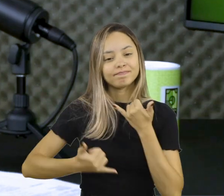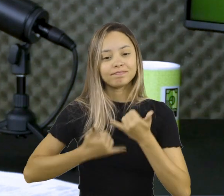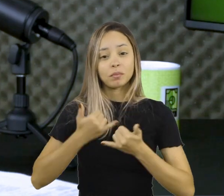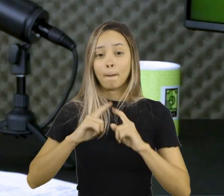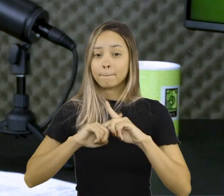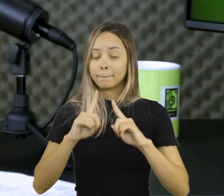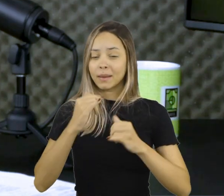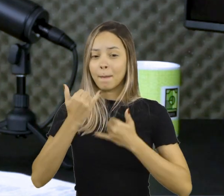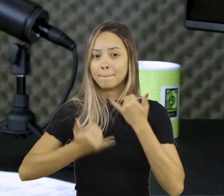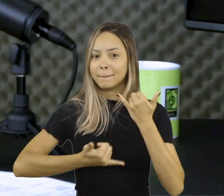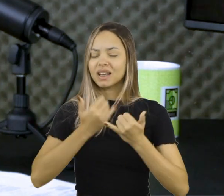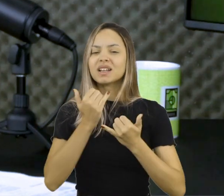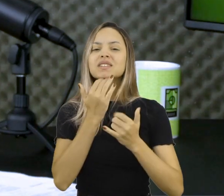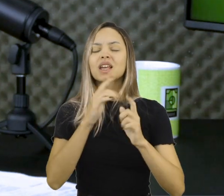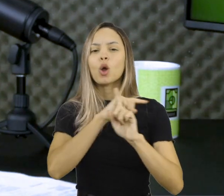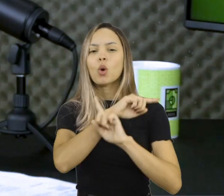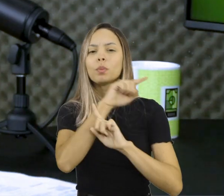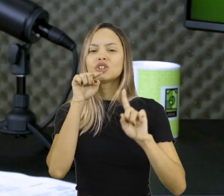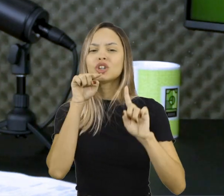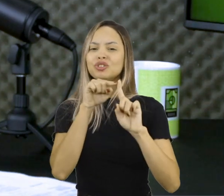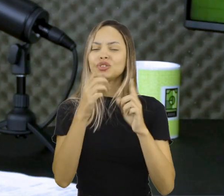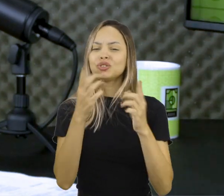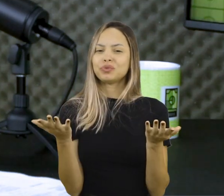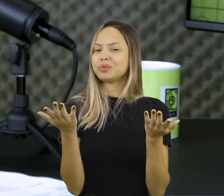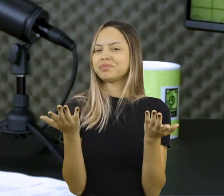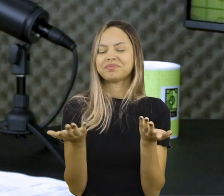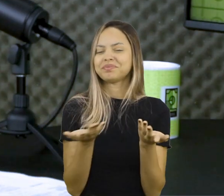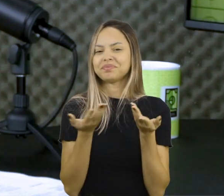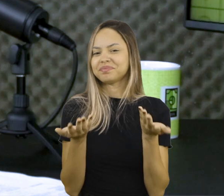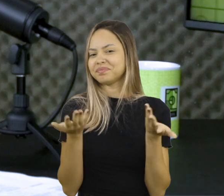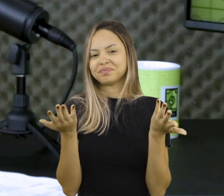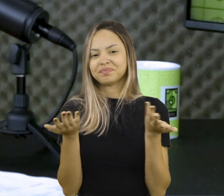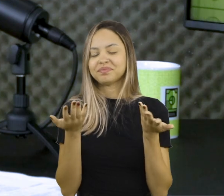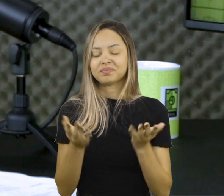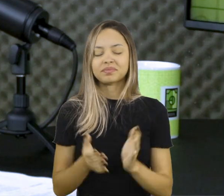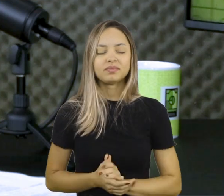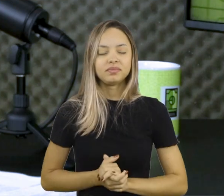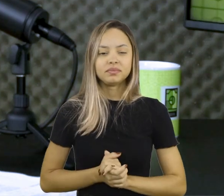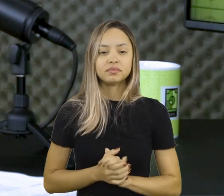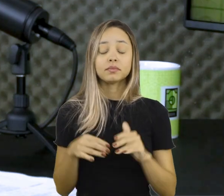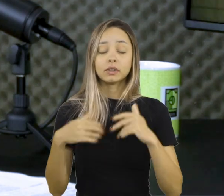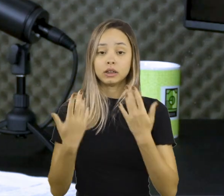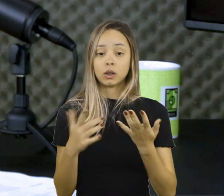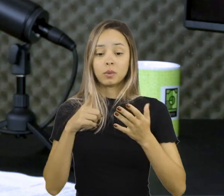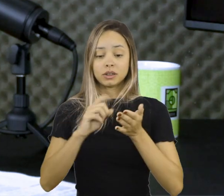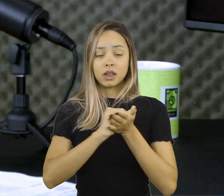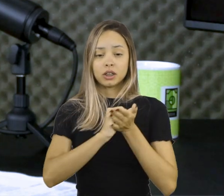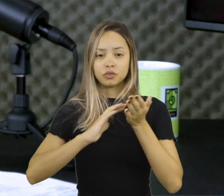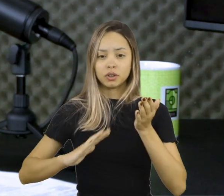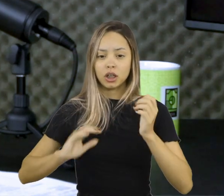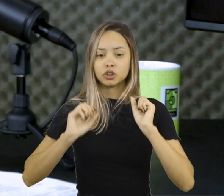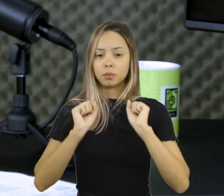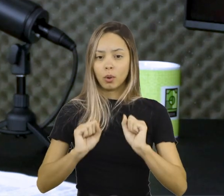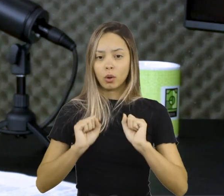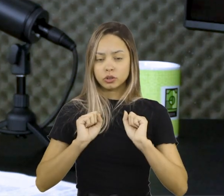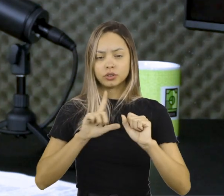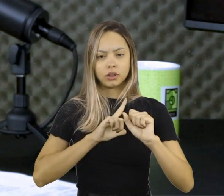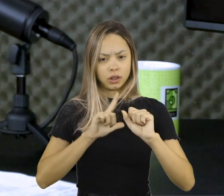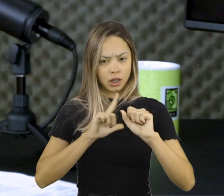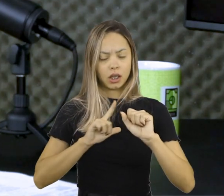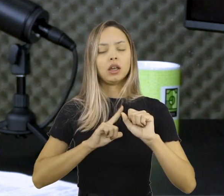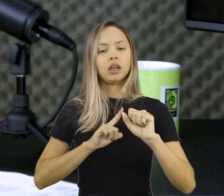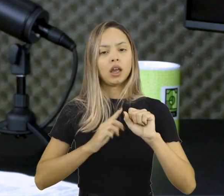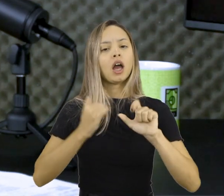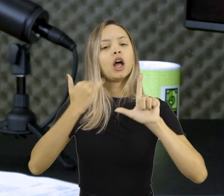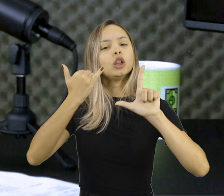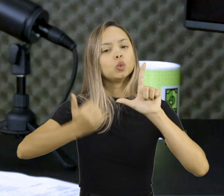brincar sem o objetivo de caracteriza o recurso a atividade ela pode ser ofertada na ludicidade mas eu